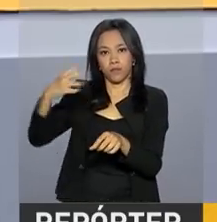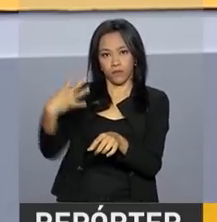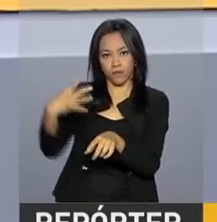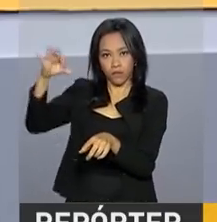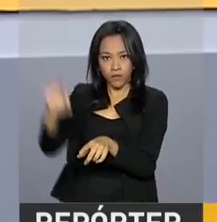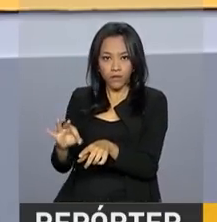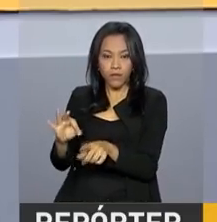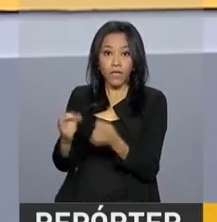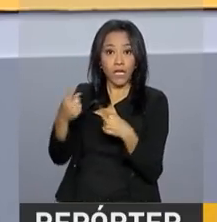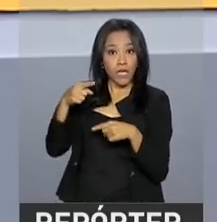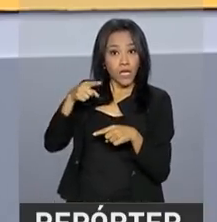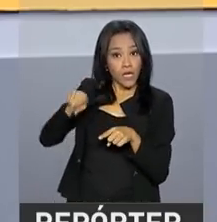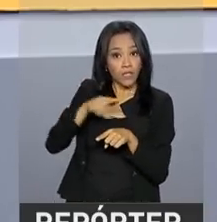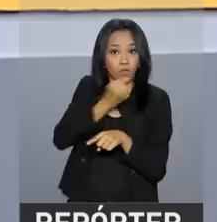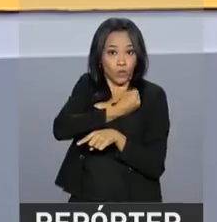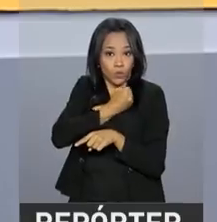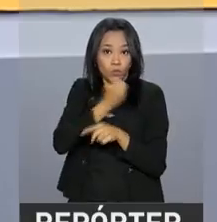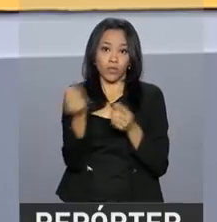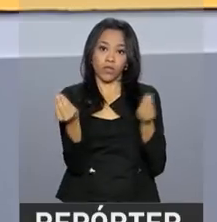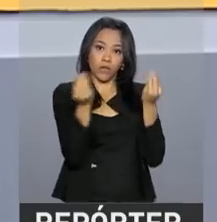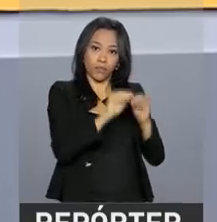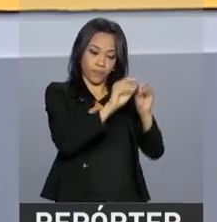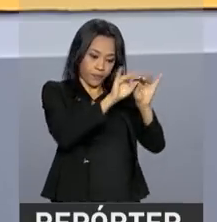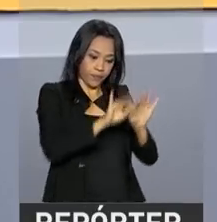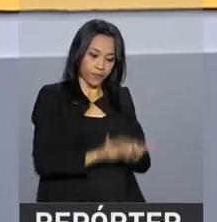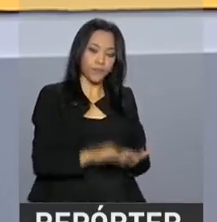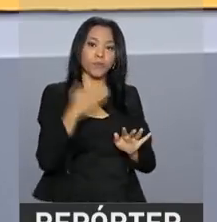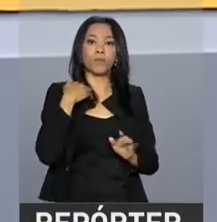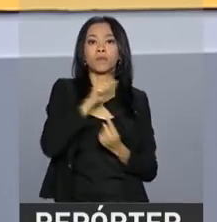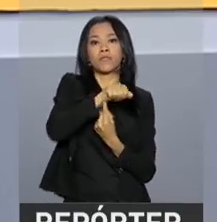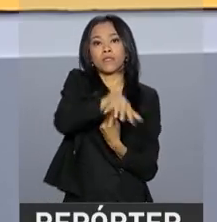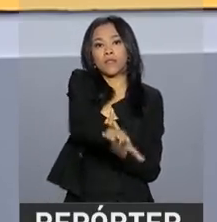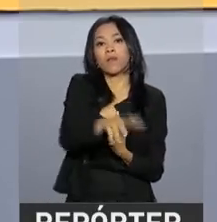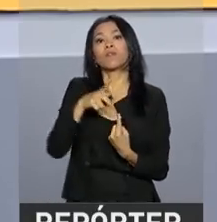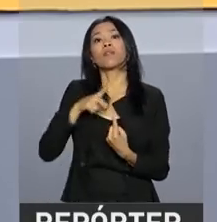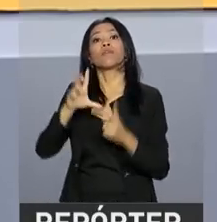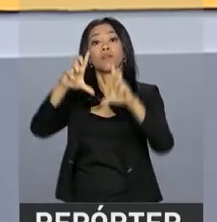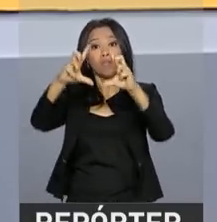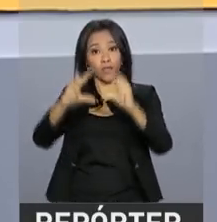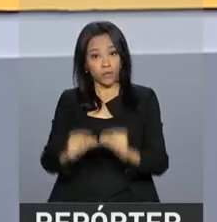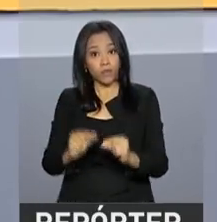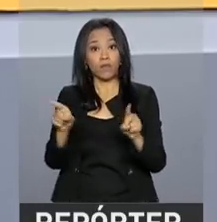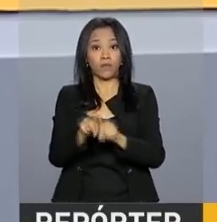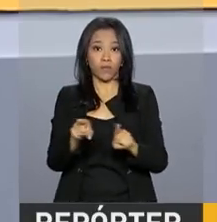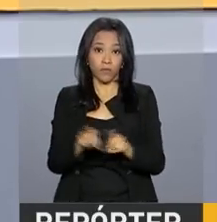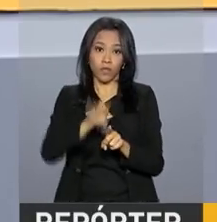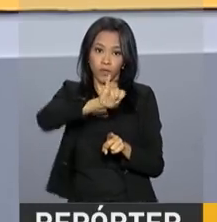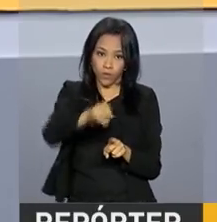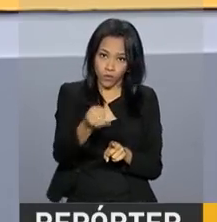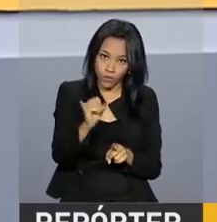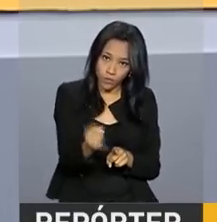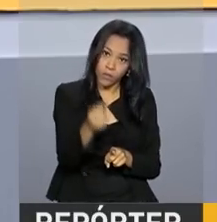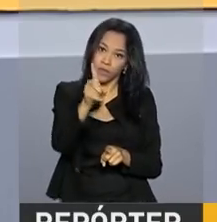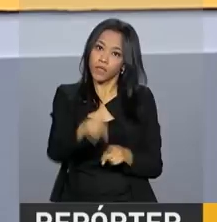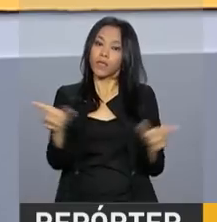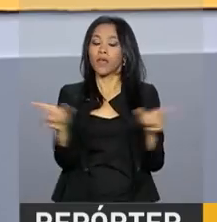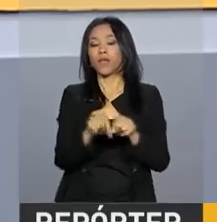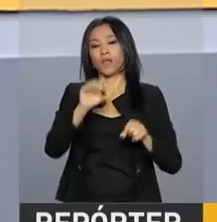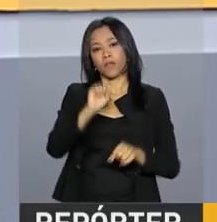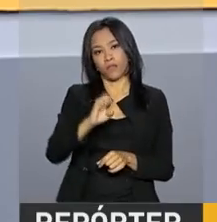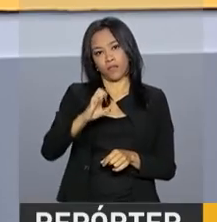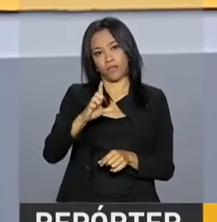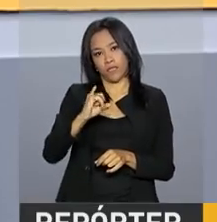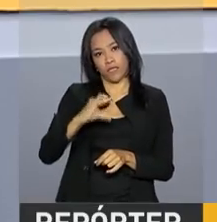3,54%. Os números estão no boletim Focus do Banco Central. Houve redução na projeção da taxa básica de juros, a Selic, que caiu